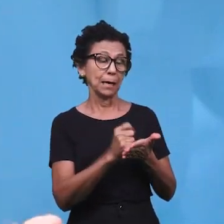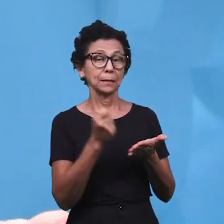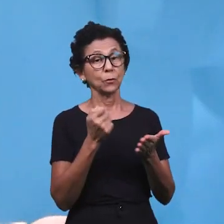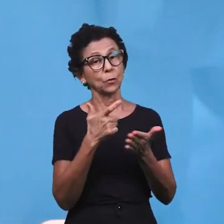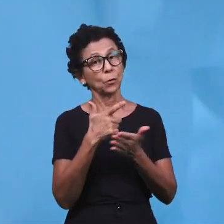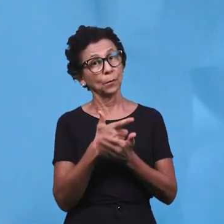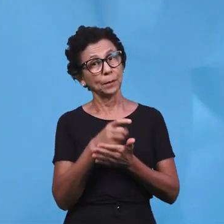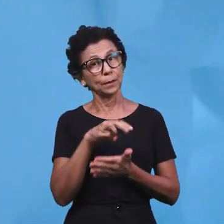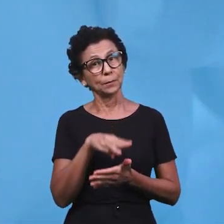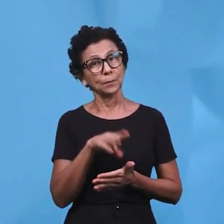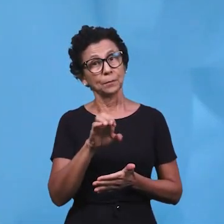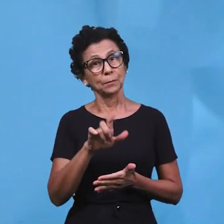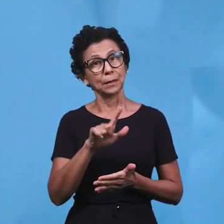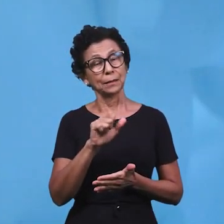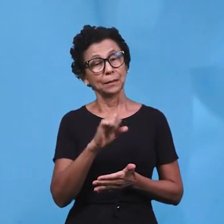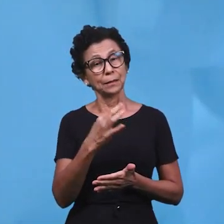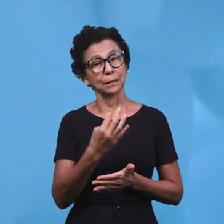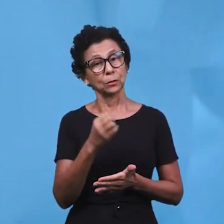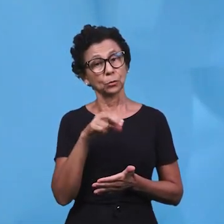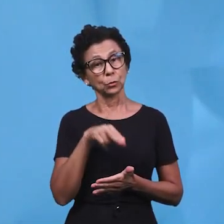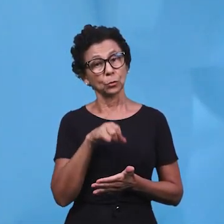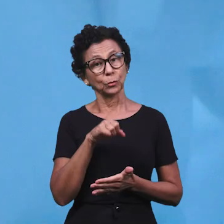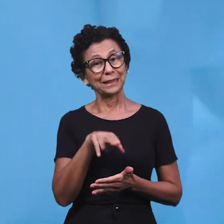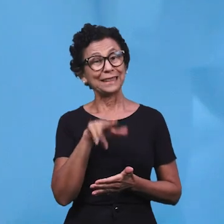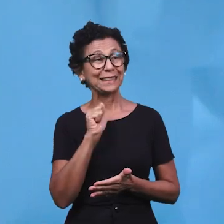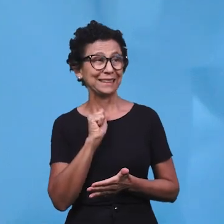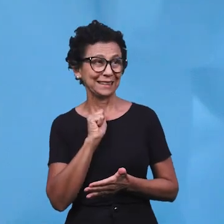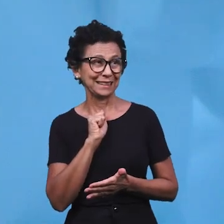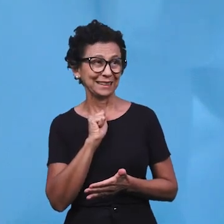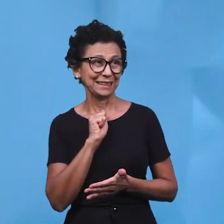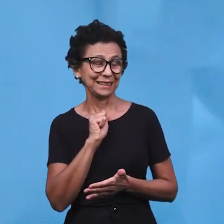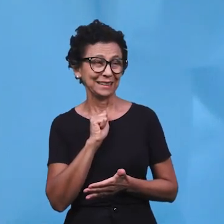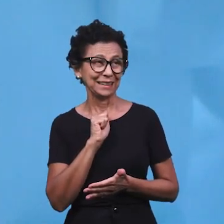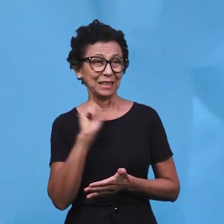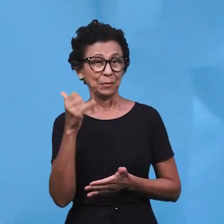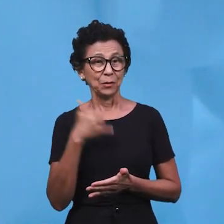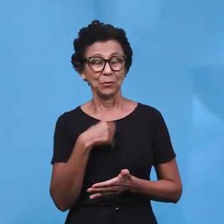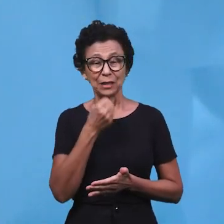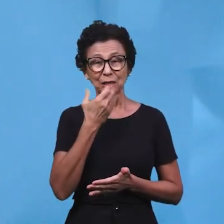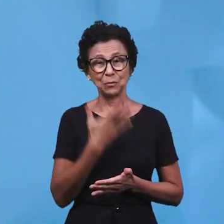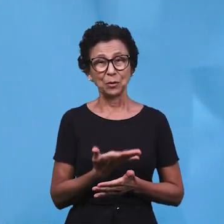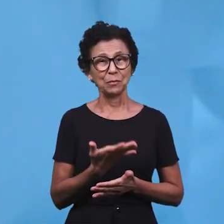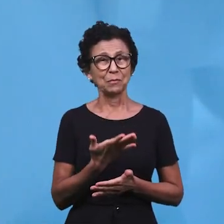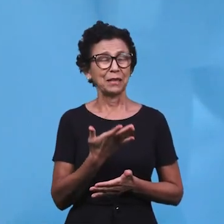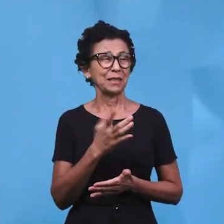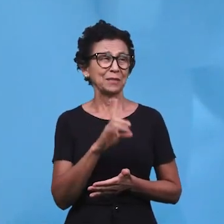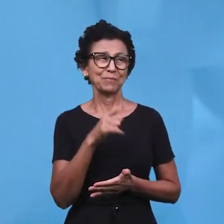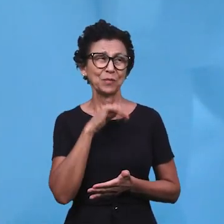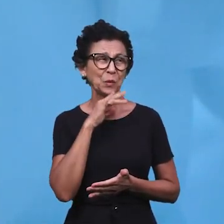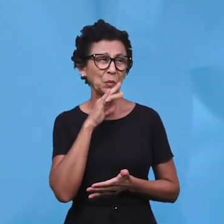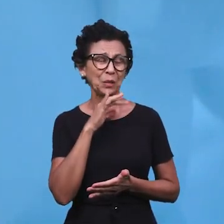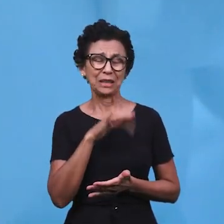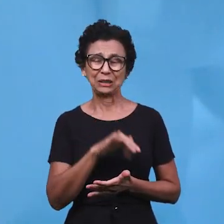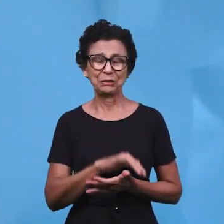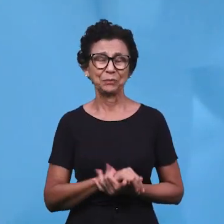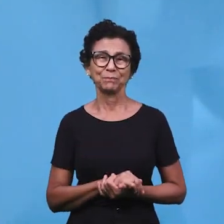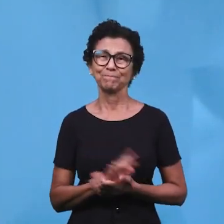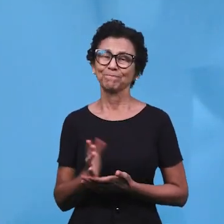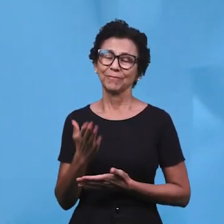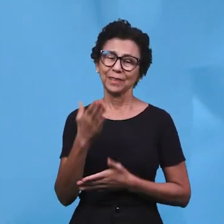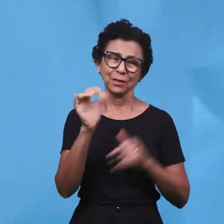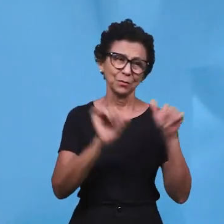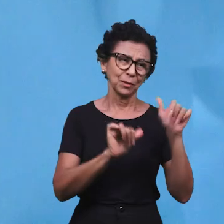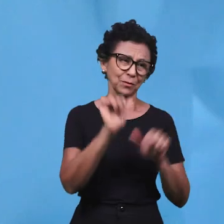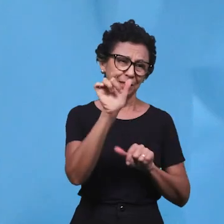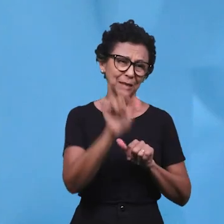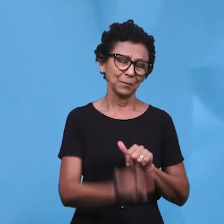a melatonina, Sim. porque me falaram que é bom, né? Mas não deu certo. E aí eu vou avaliar, consulto e vejo que o caso dela